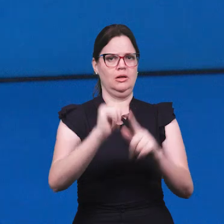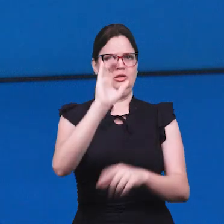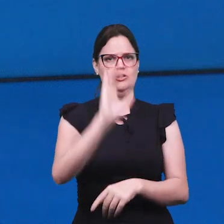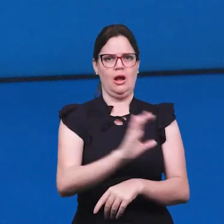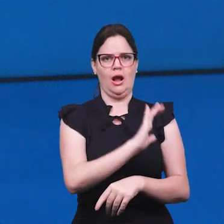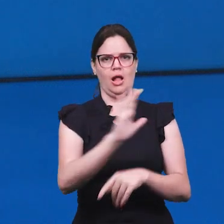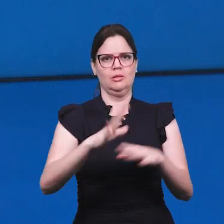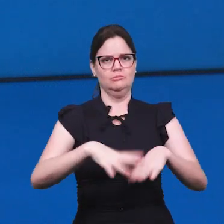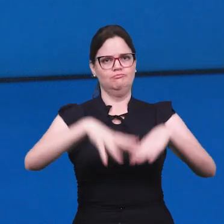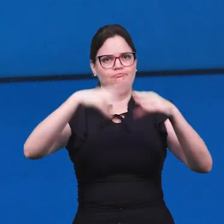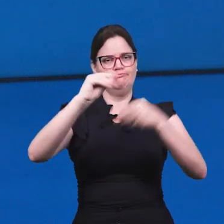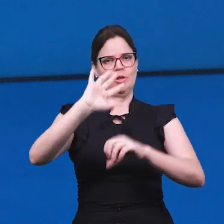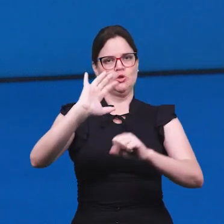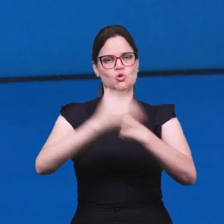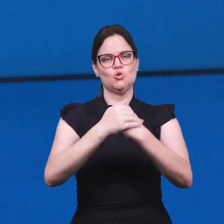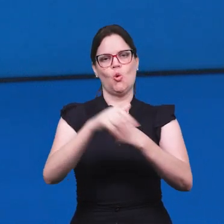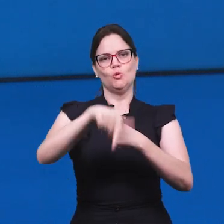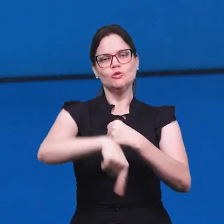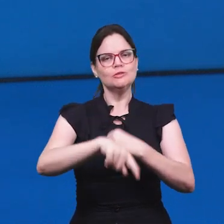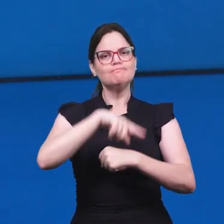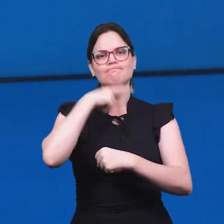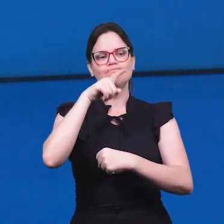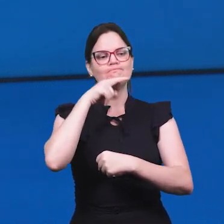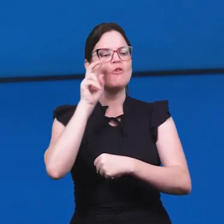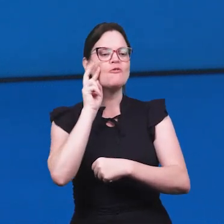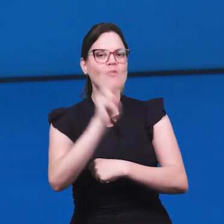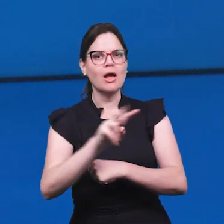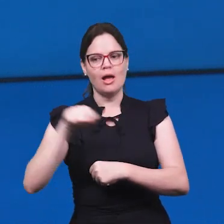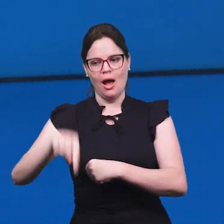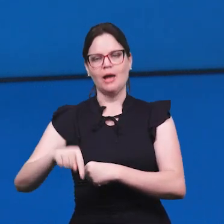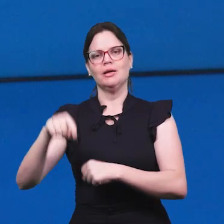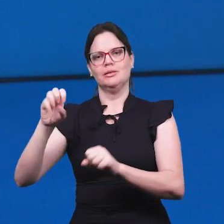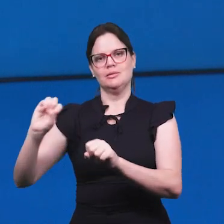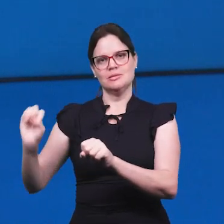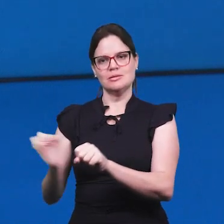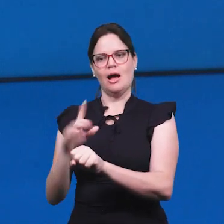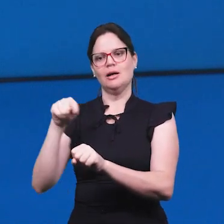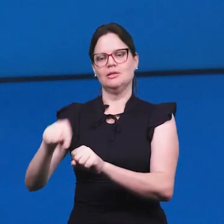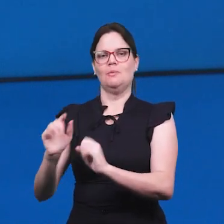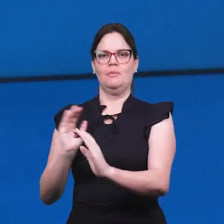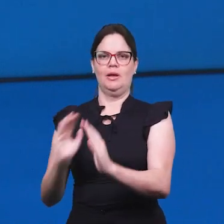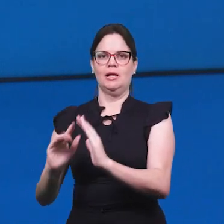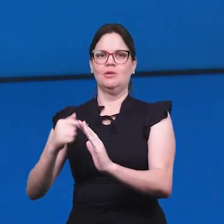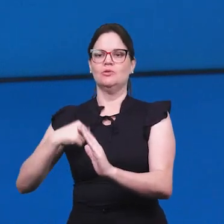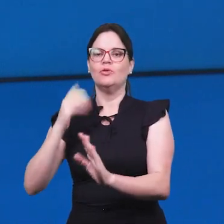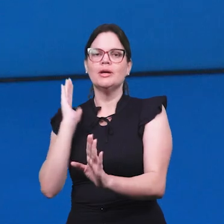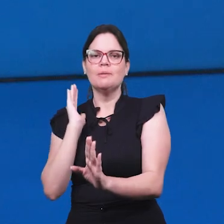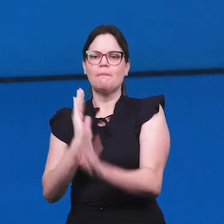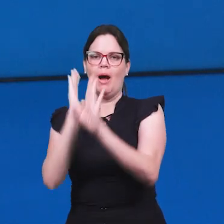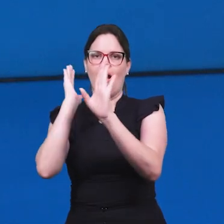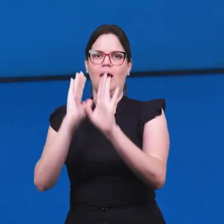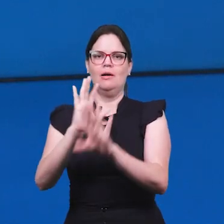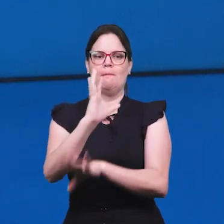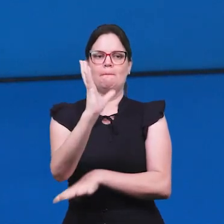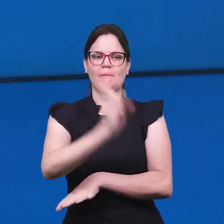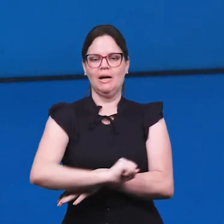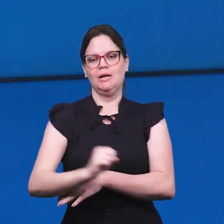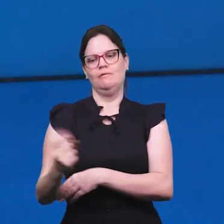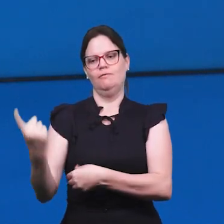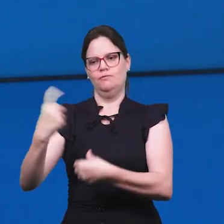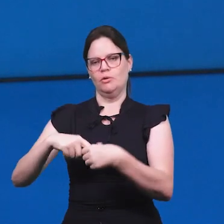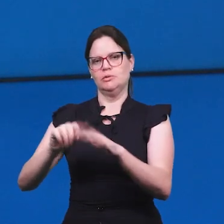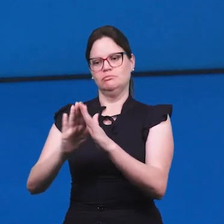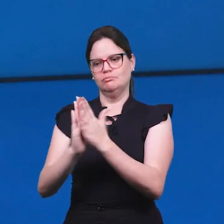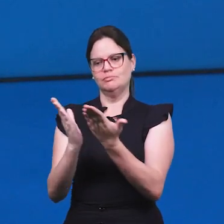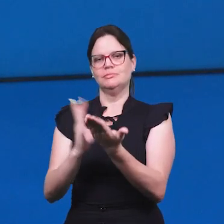uma organização religiosa. Então, realmente, esta é a relação. A palavra lá no início e a